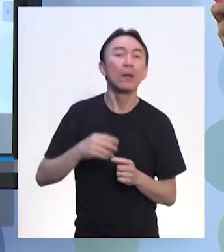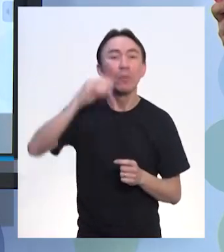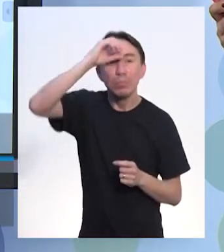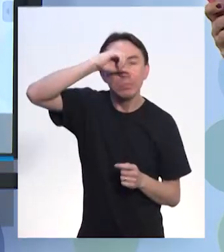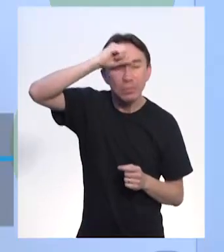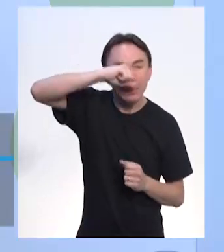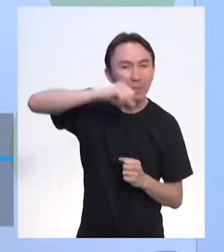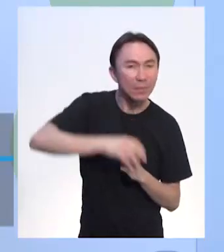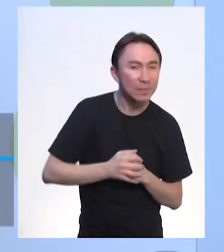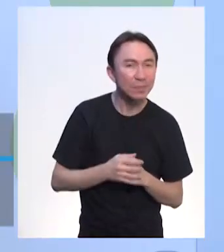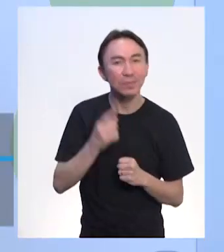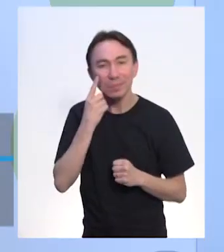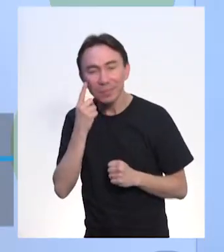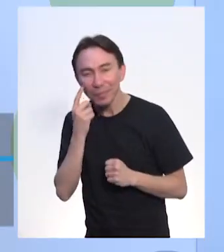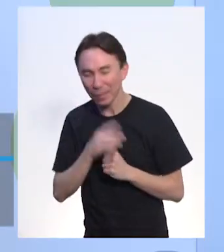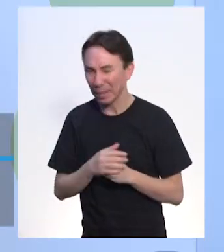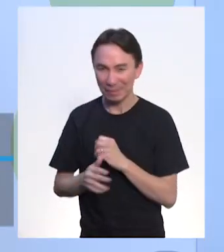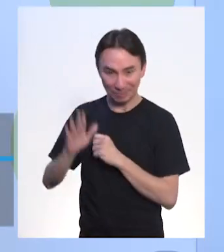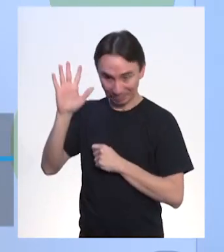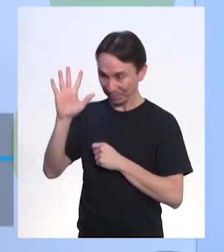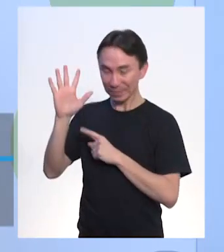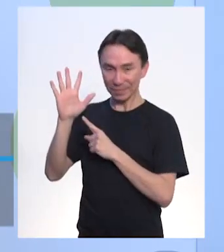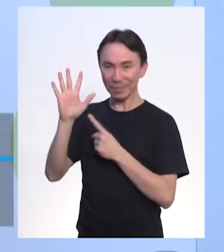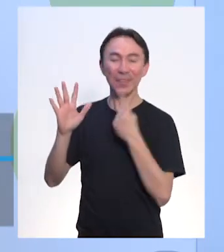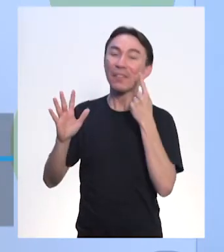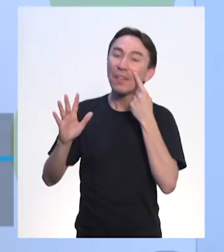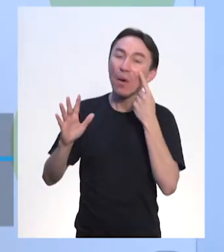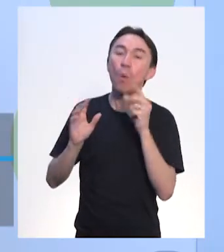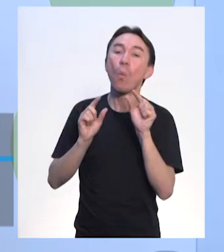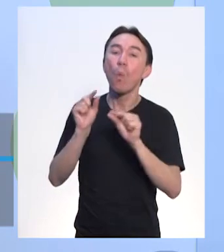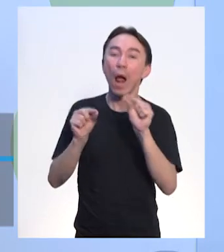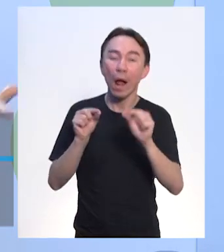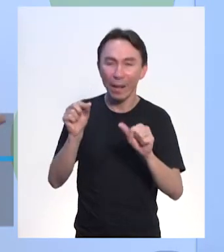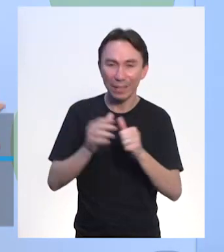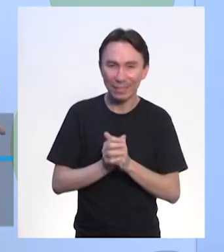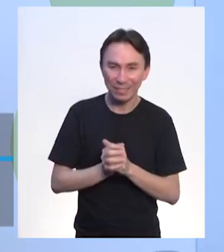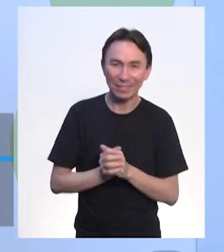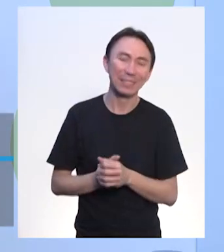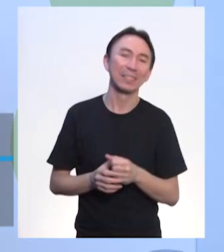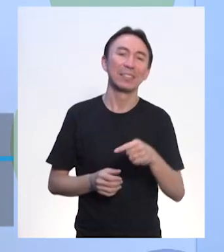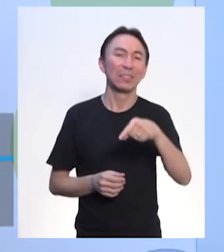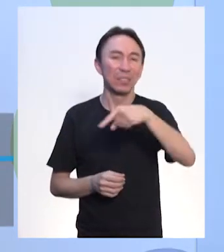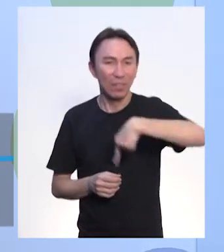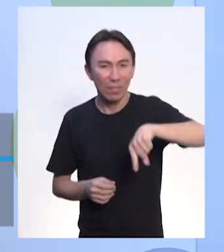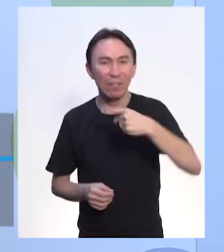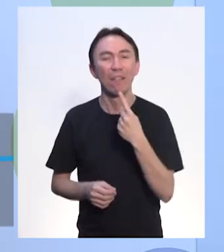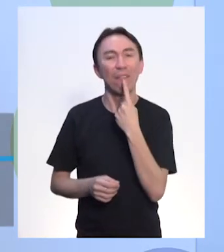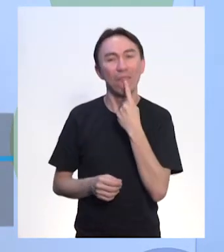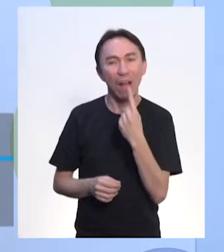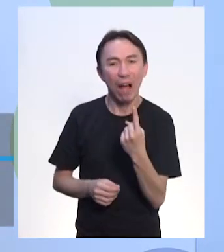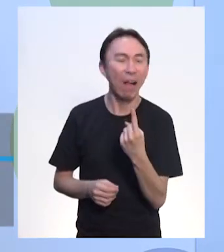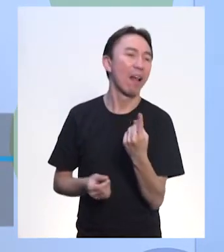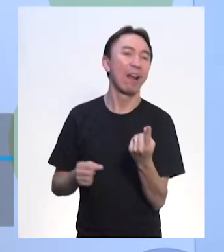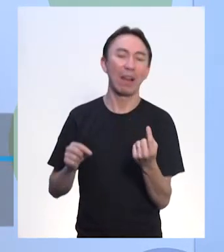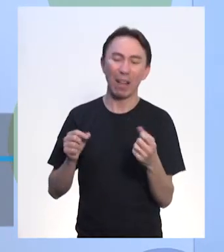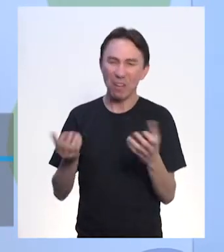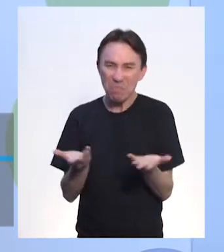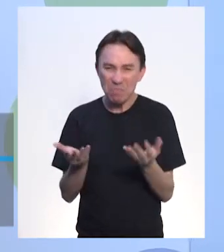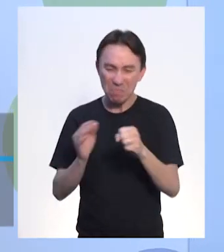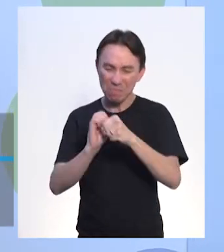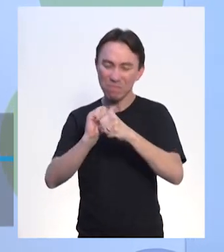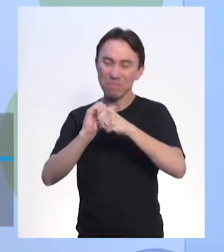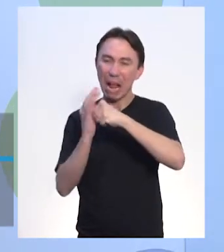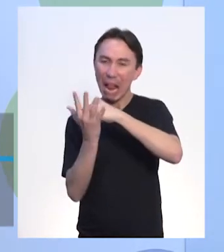assim, vamos ver o que que é. Eu fiz assim, gente, porque a gente sempre fala, né, que essa pandemia aí